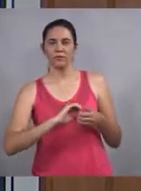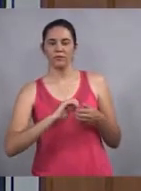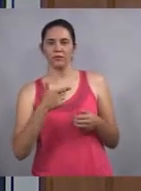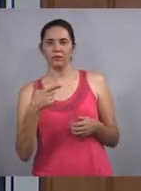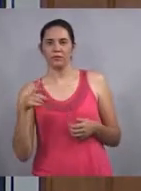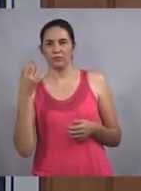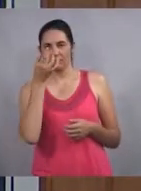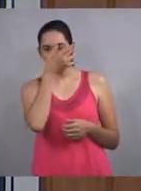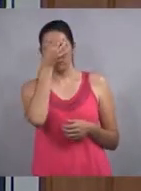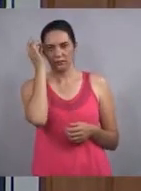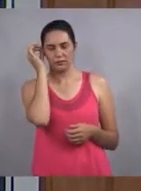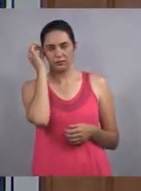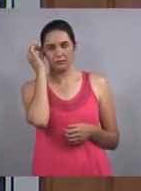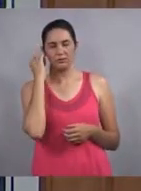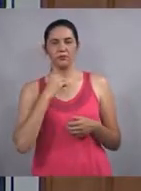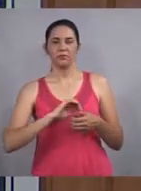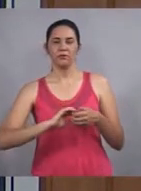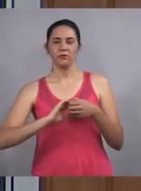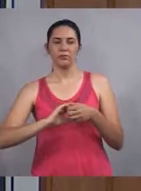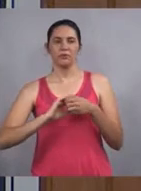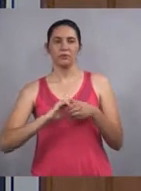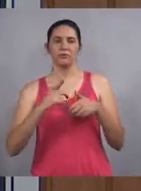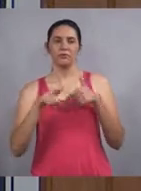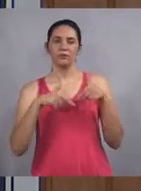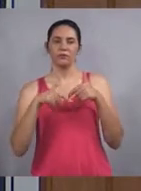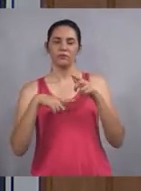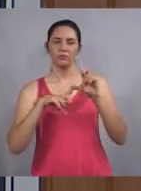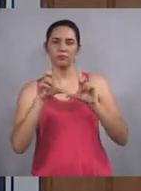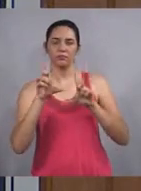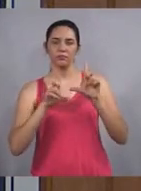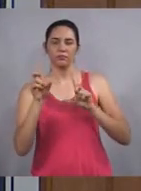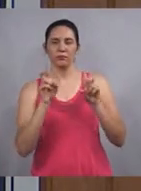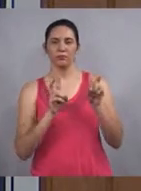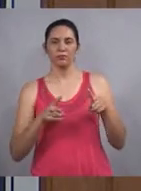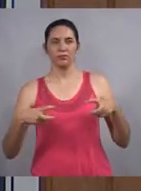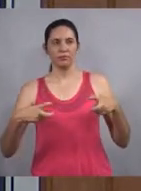pares, cumprimentar aqui o trabalho da TV Câmara,